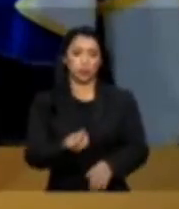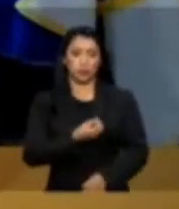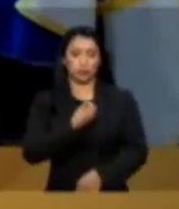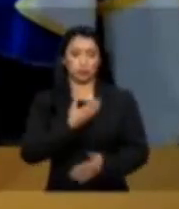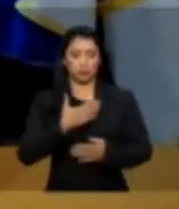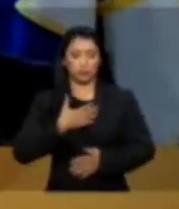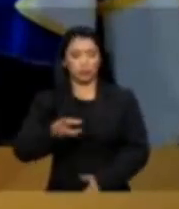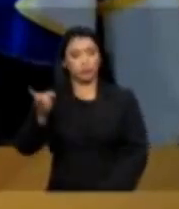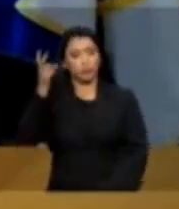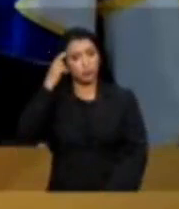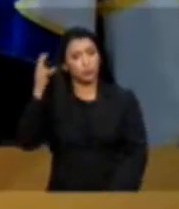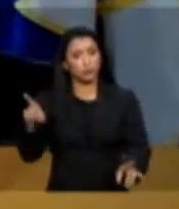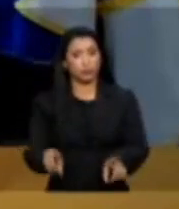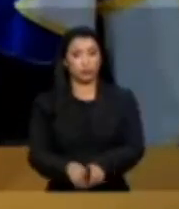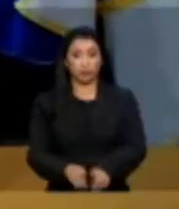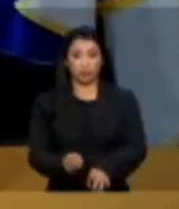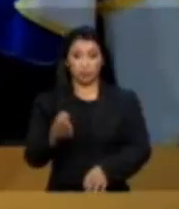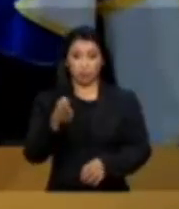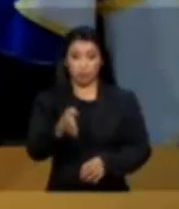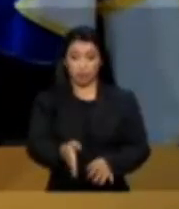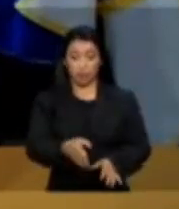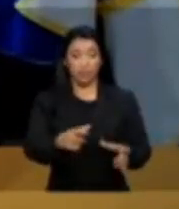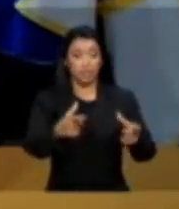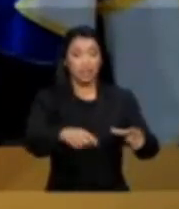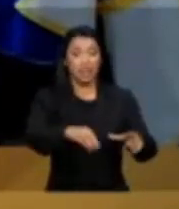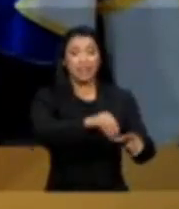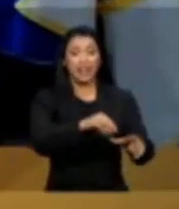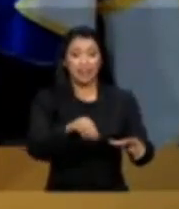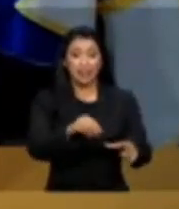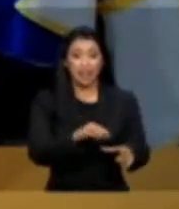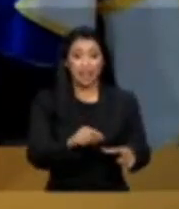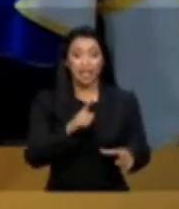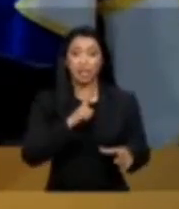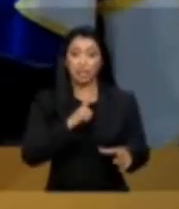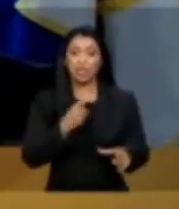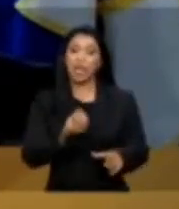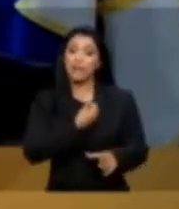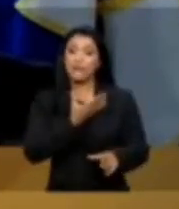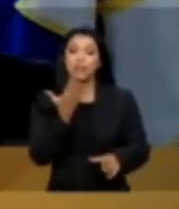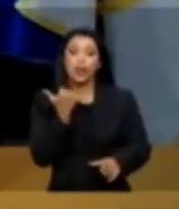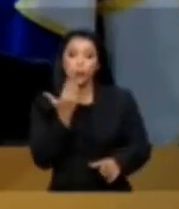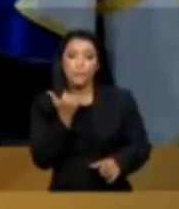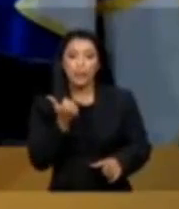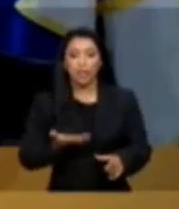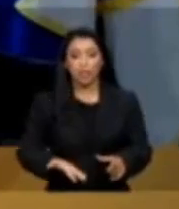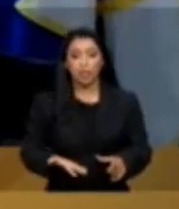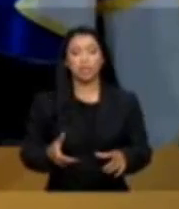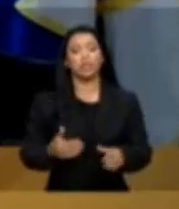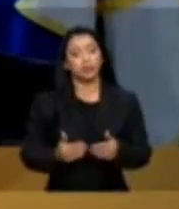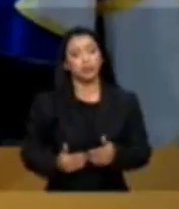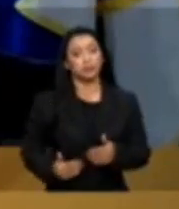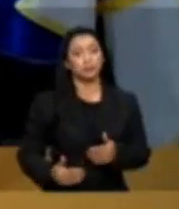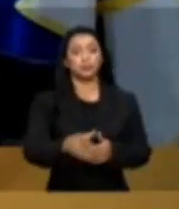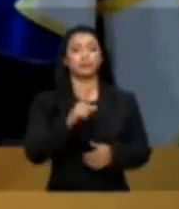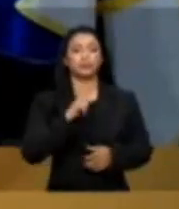e cultural. É diretamente da terra que os índios extraem sua sobrevivência alimentar e, a partir dela,